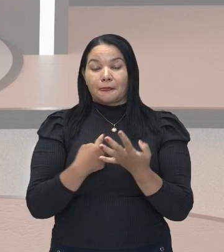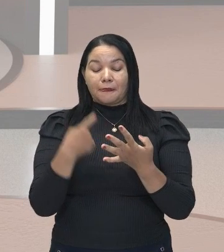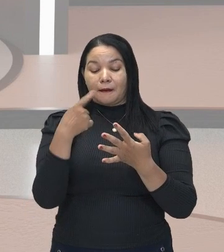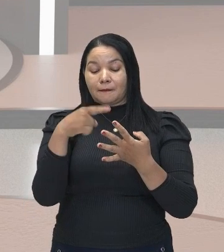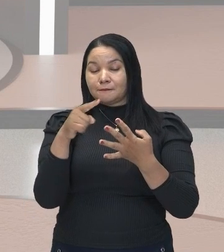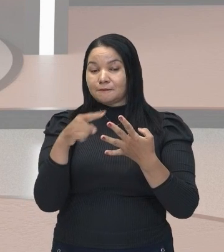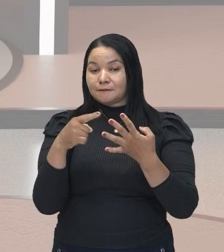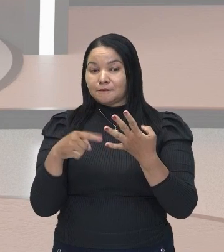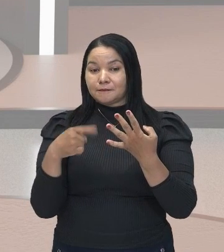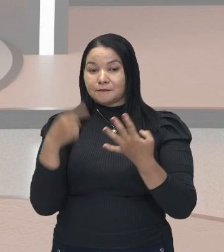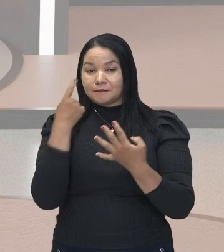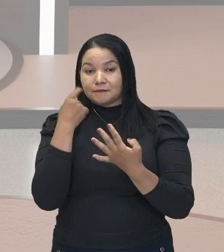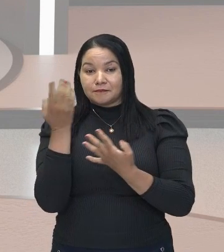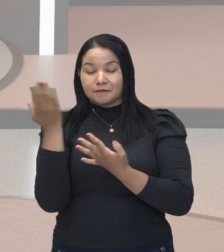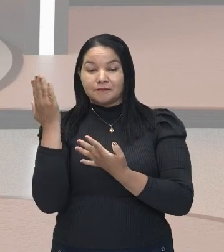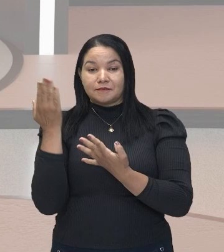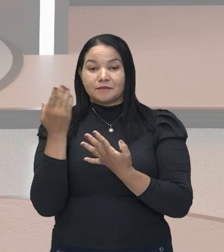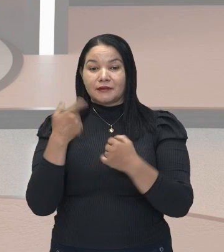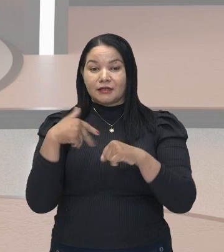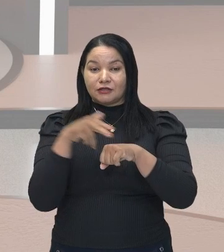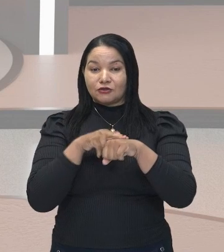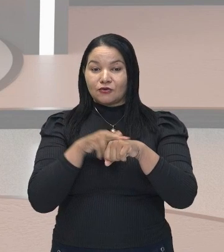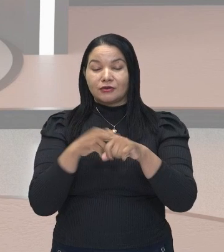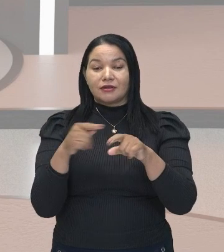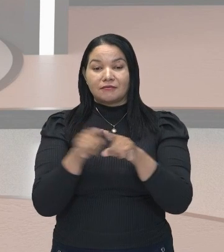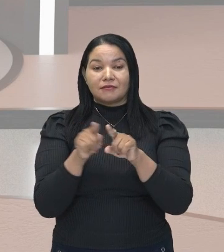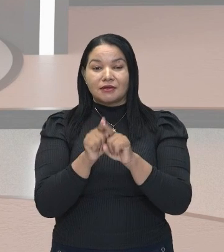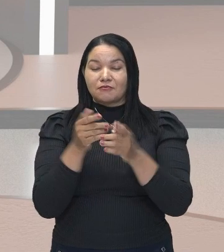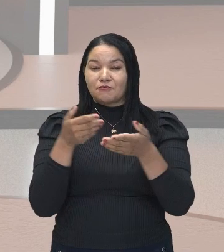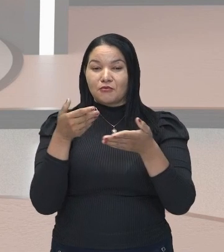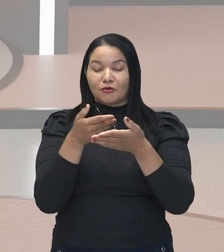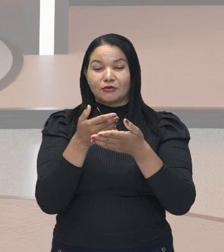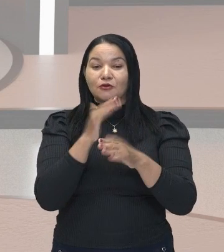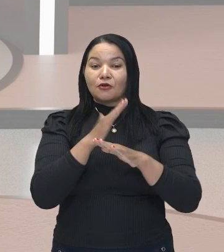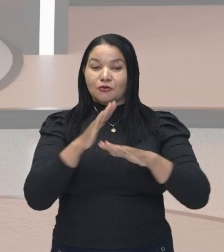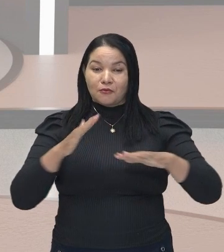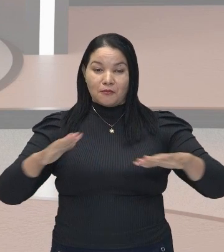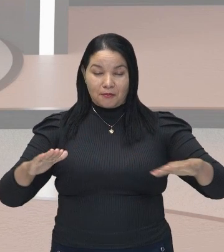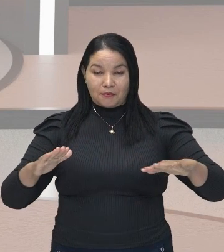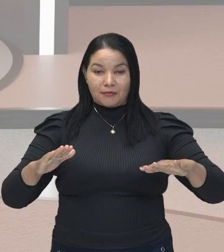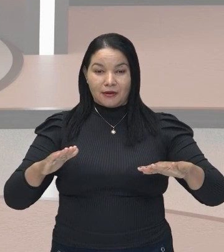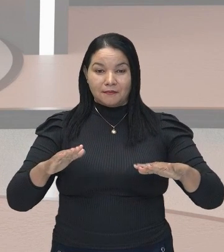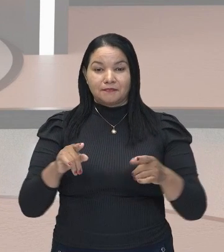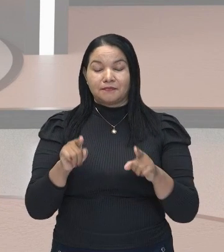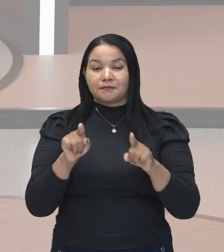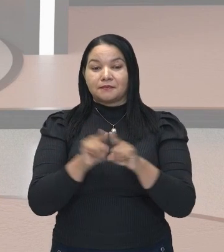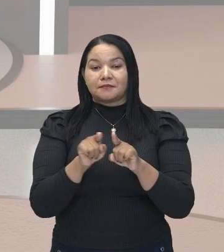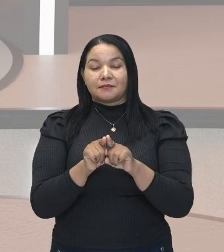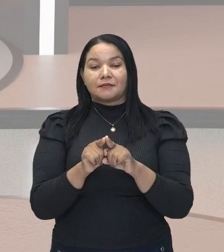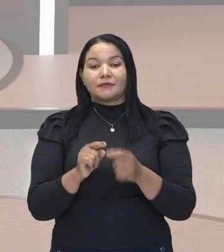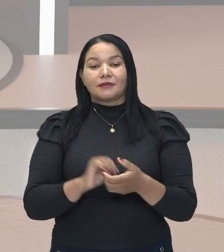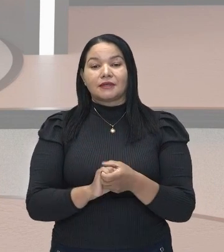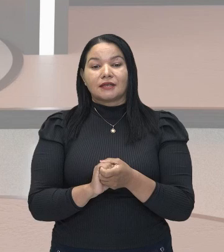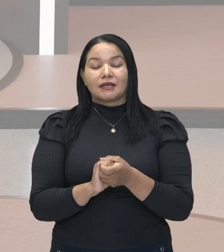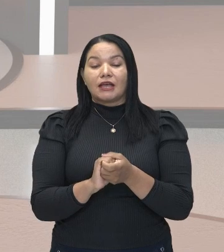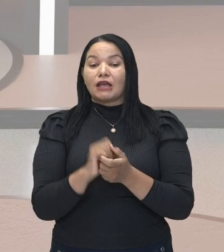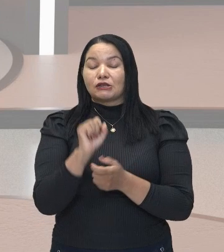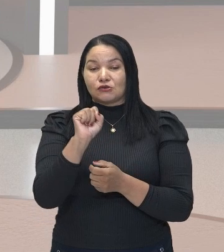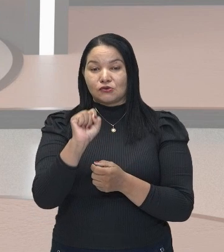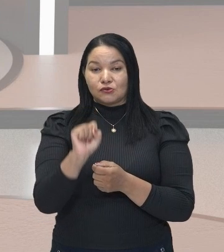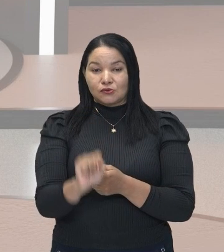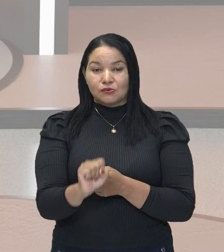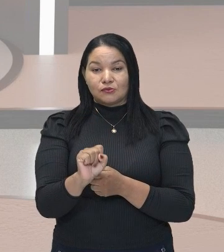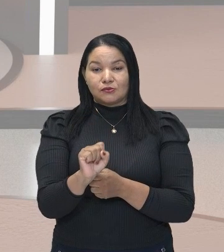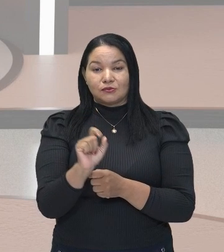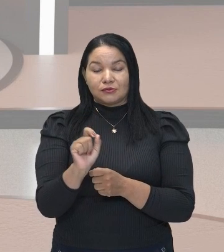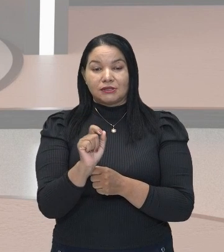mediterrânea, lógico que vai estar próximo, né, aí do mar Mediterrâneo, também vai estar aqui na parte sul, né, da